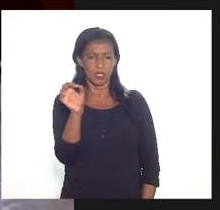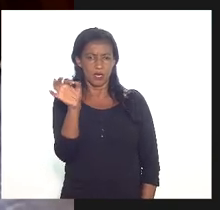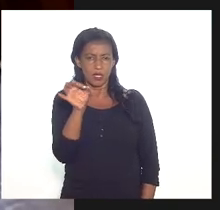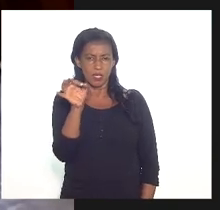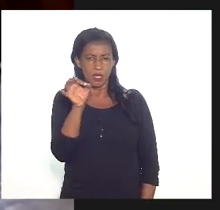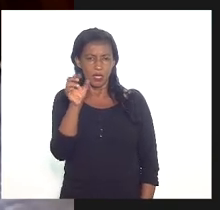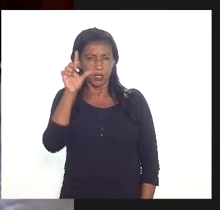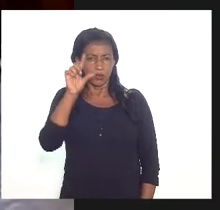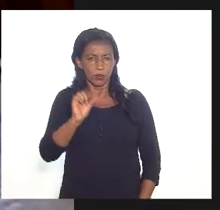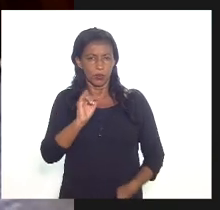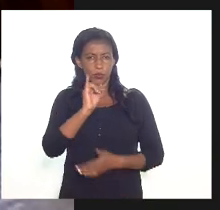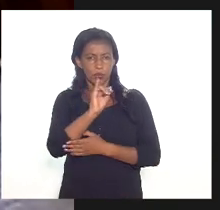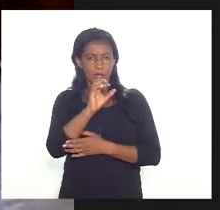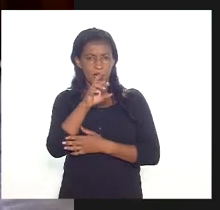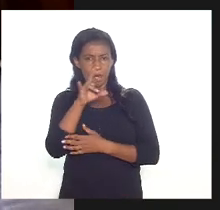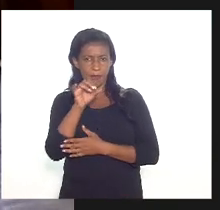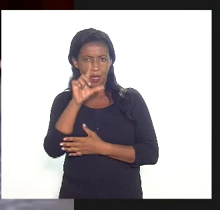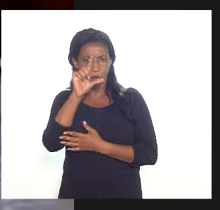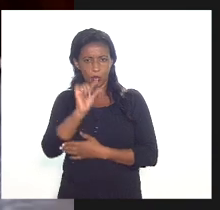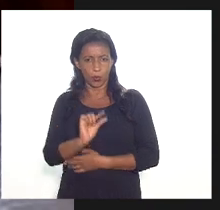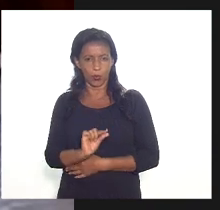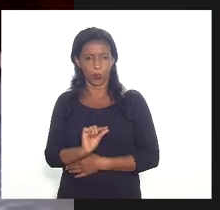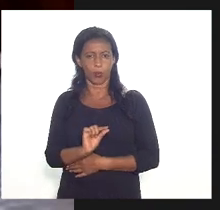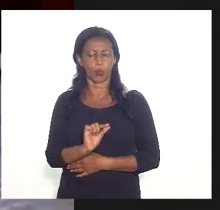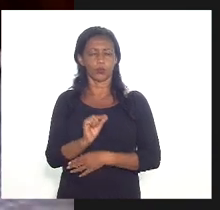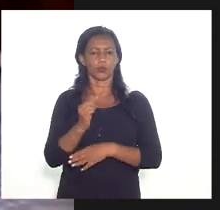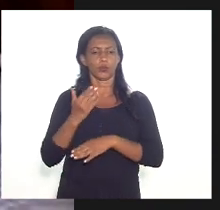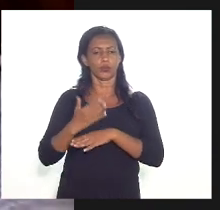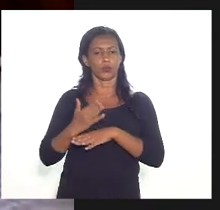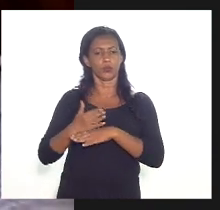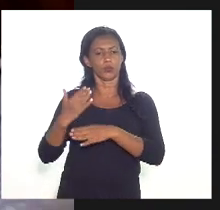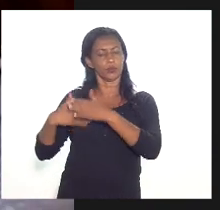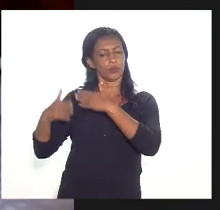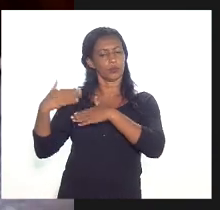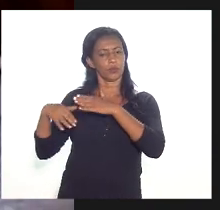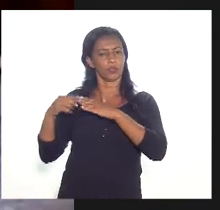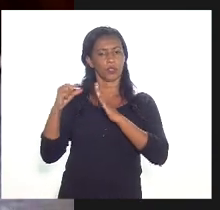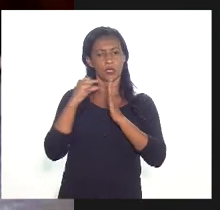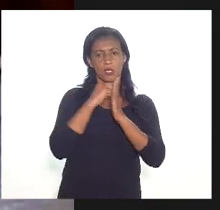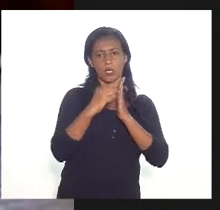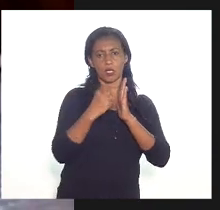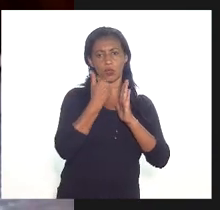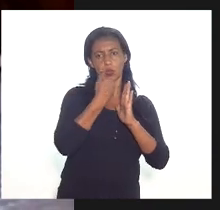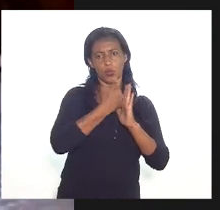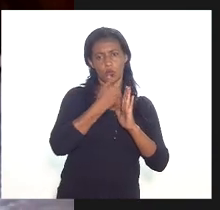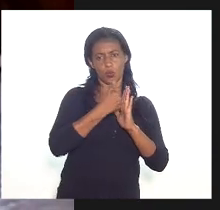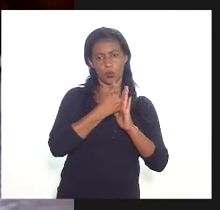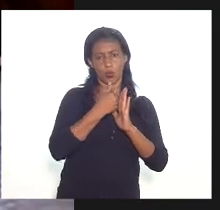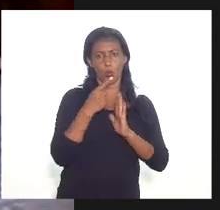0,25 centésimos por cento da arrecadação do ICMS no exercício anterior. Inciso 2º,